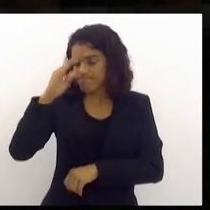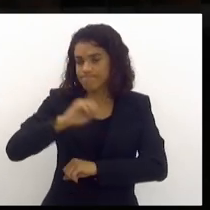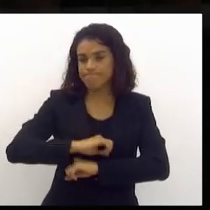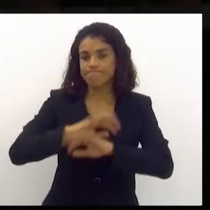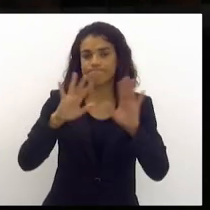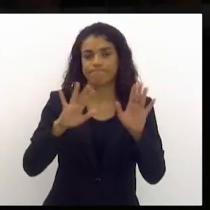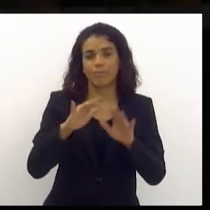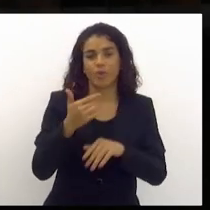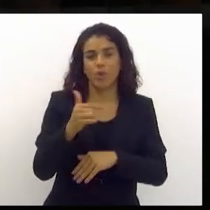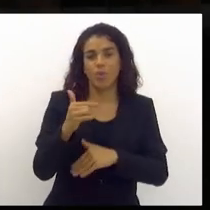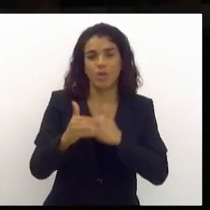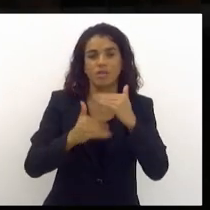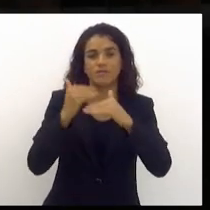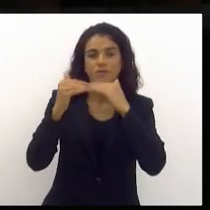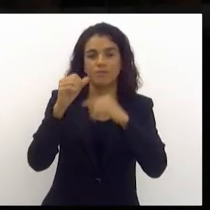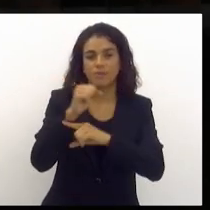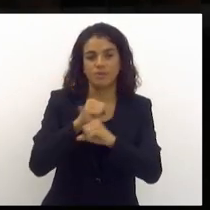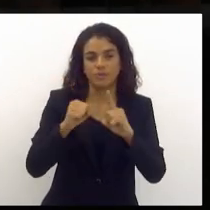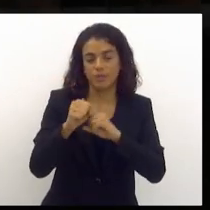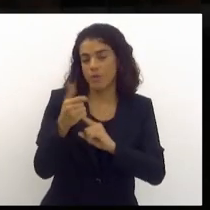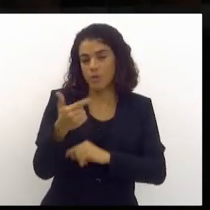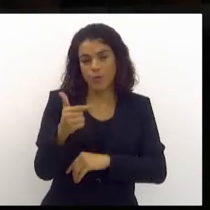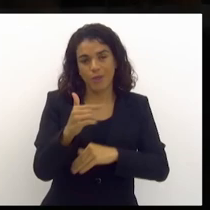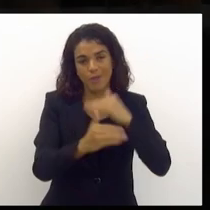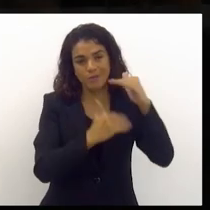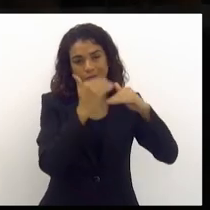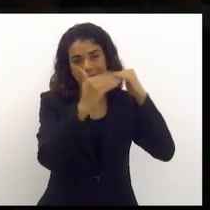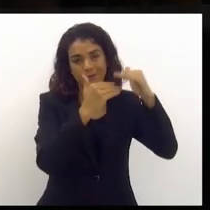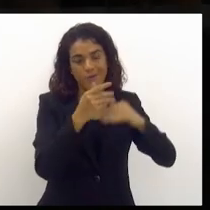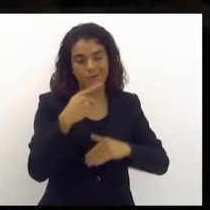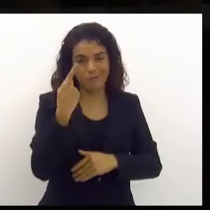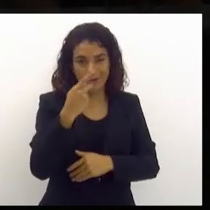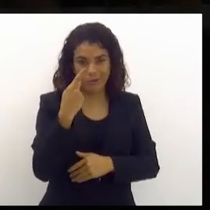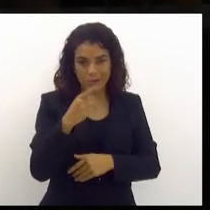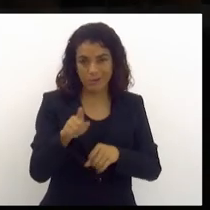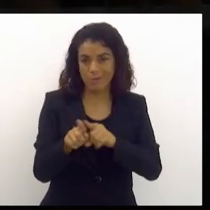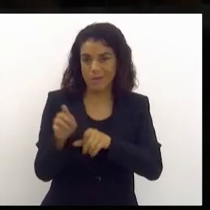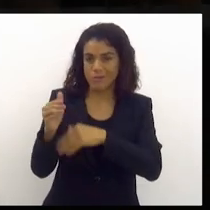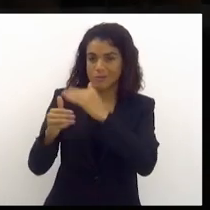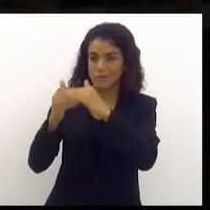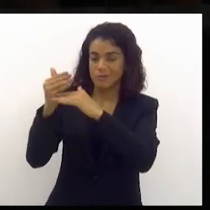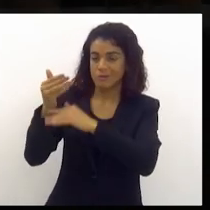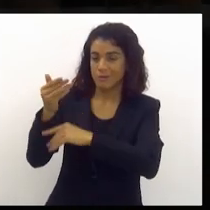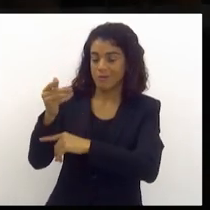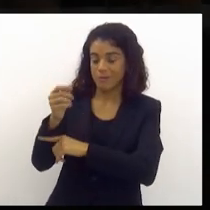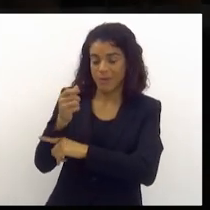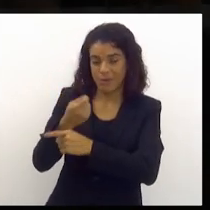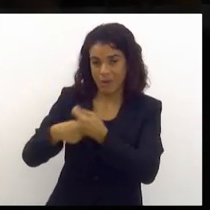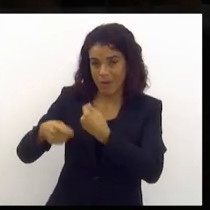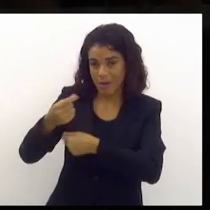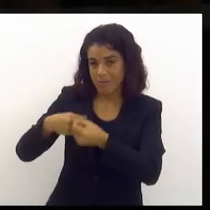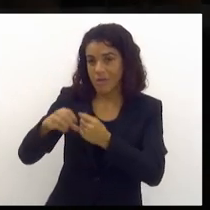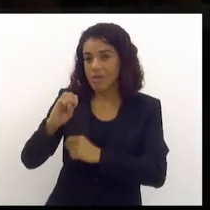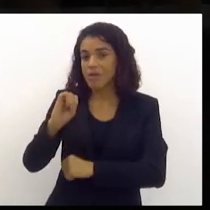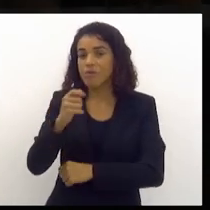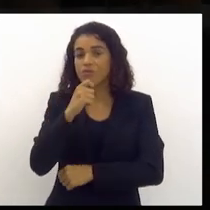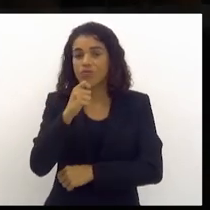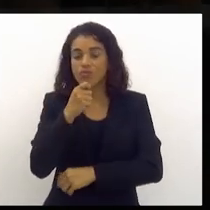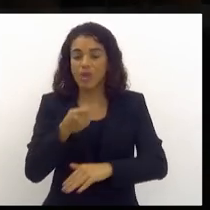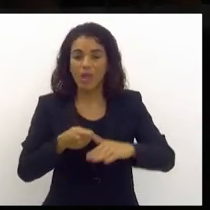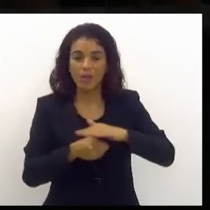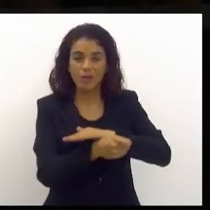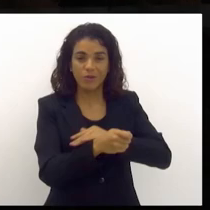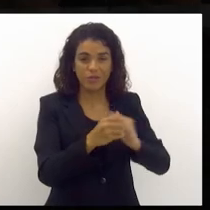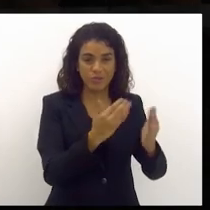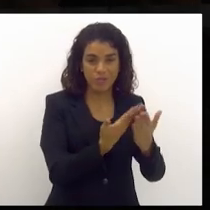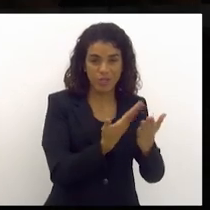há desenvolvimento social, que não há desenvolvimento político e econômico se nós não tivermos investimento em educação,